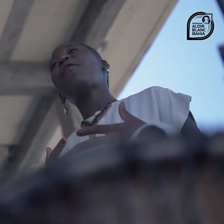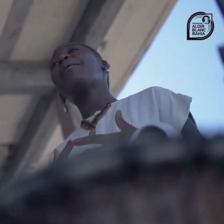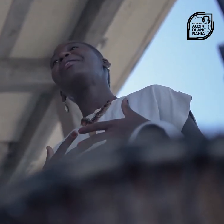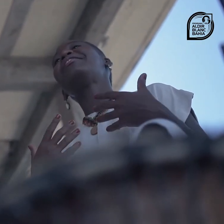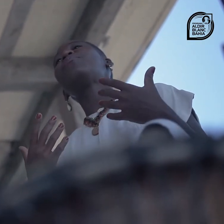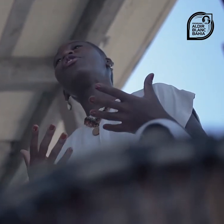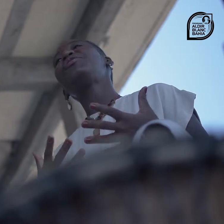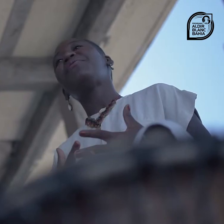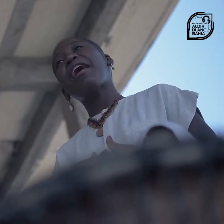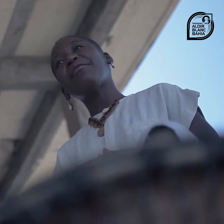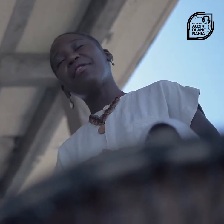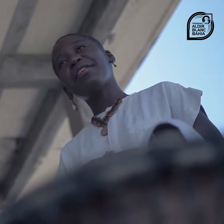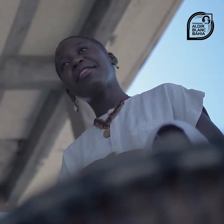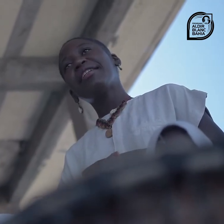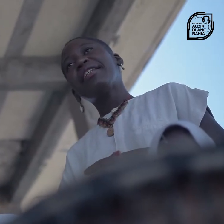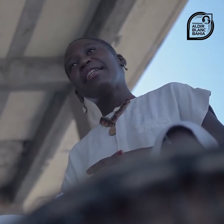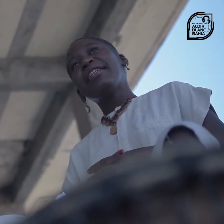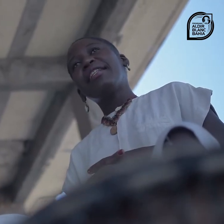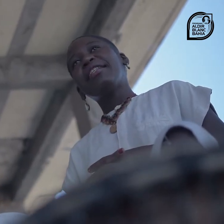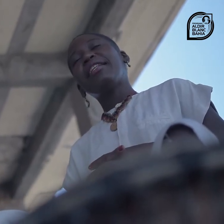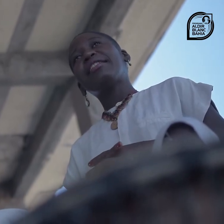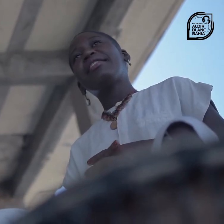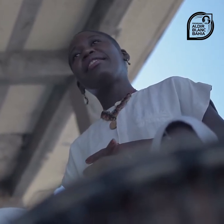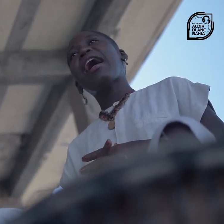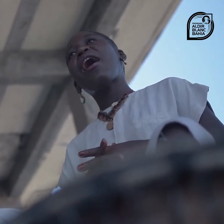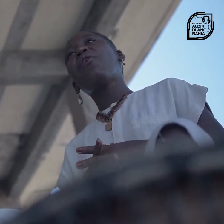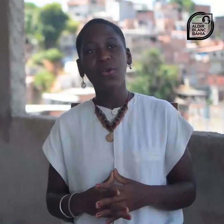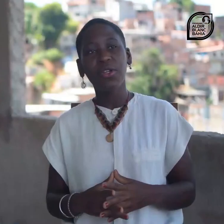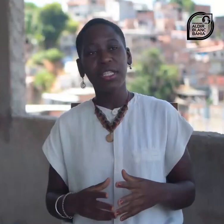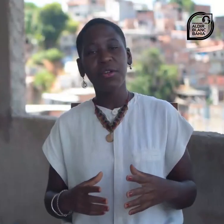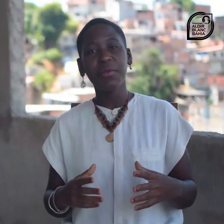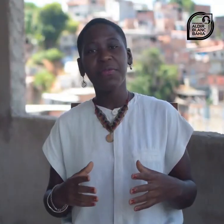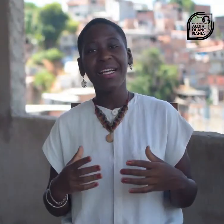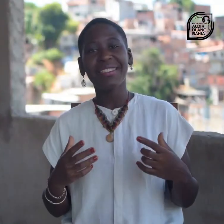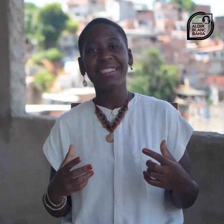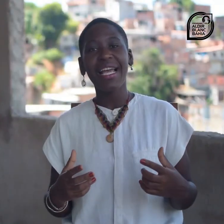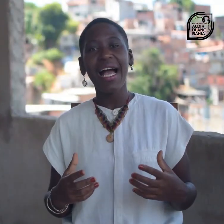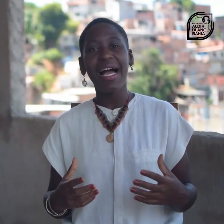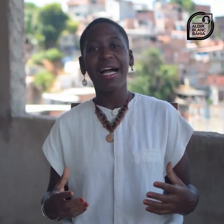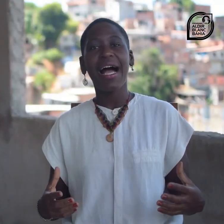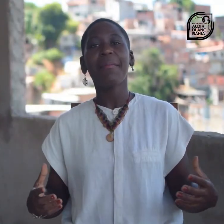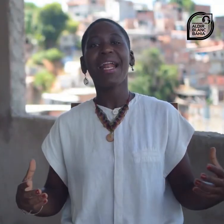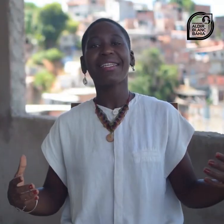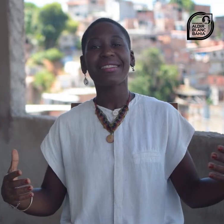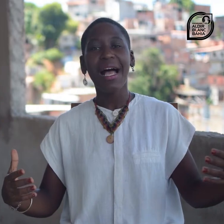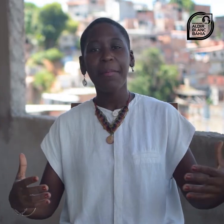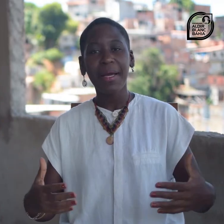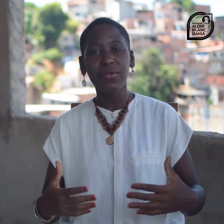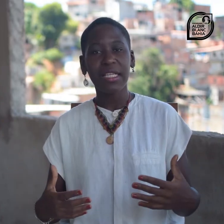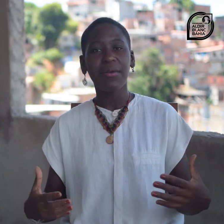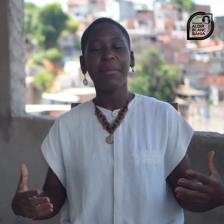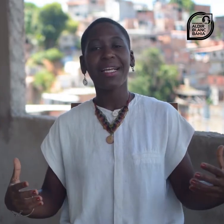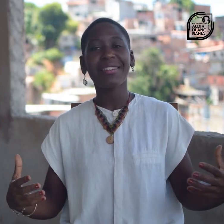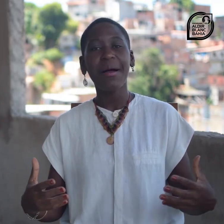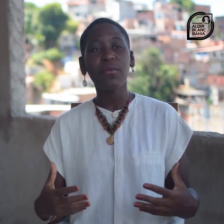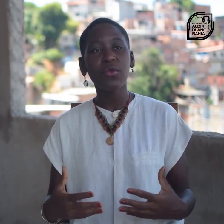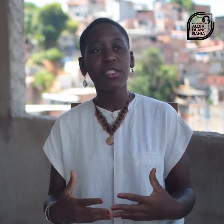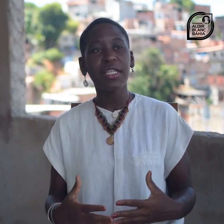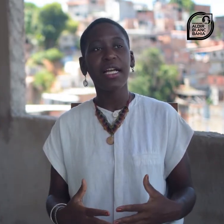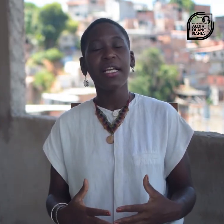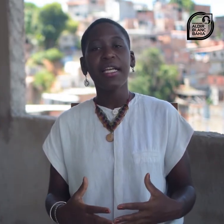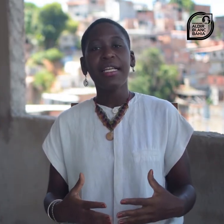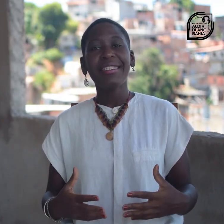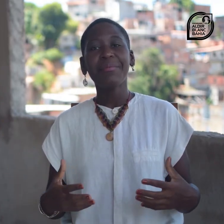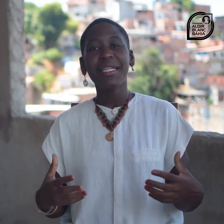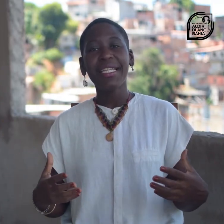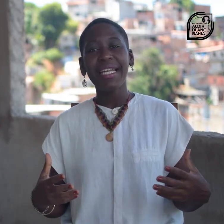de alguma forma me desmotivava, né? Existia algo que não me fazia abraçar a percussão, abraçar a